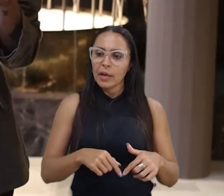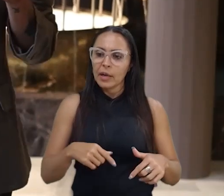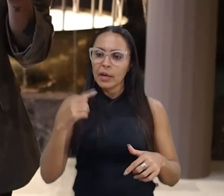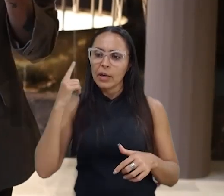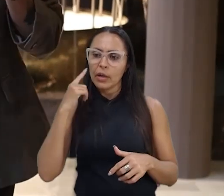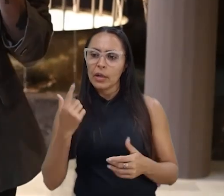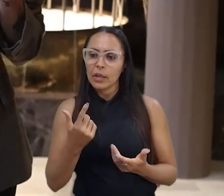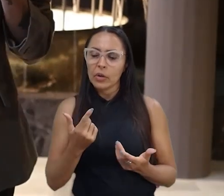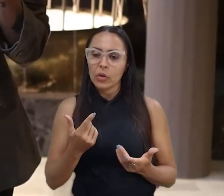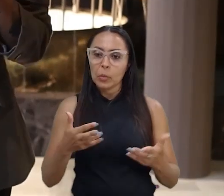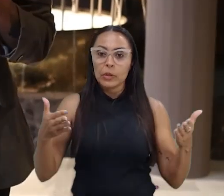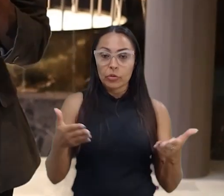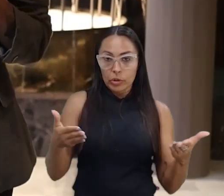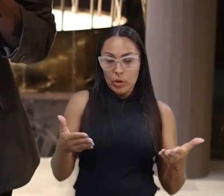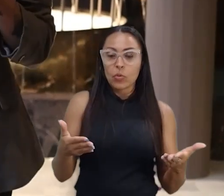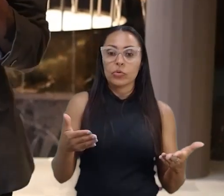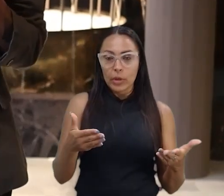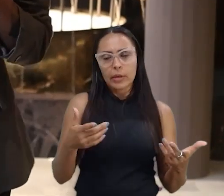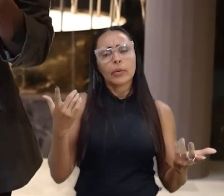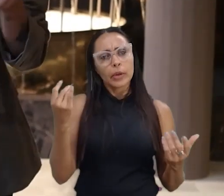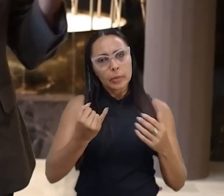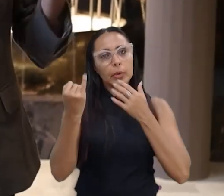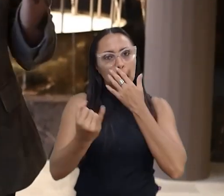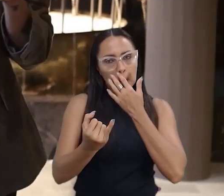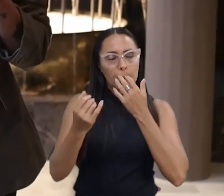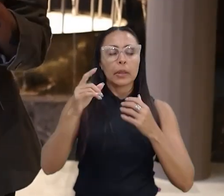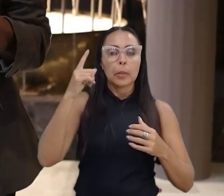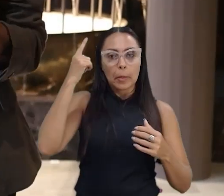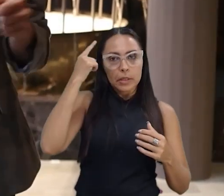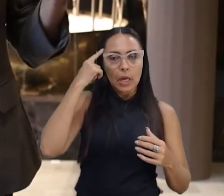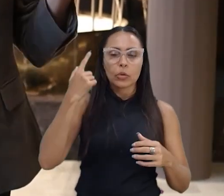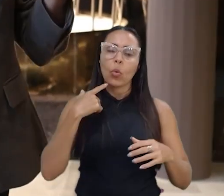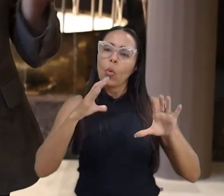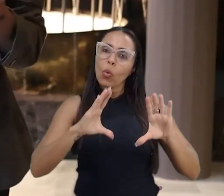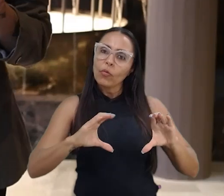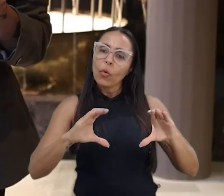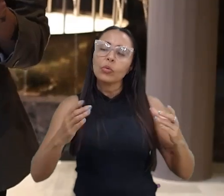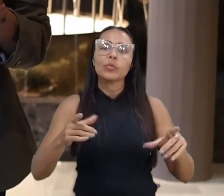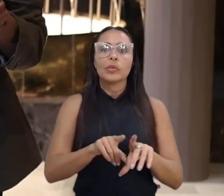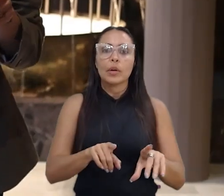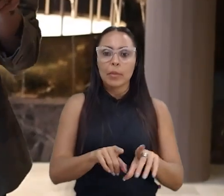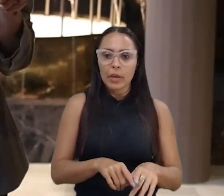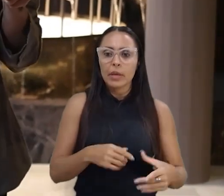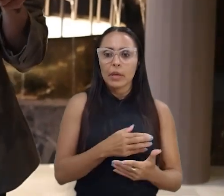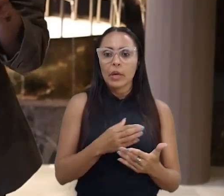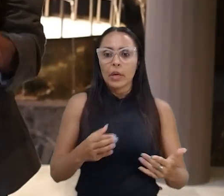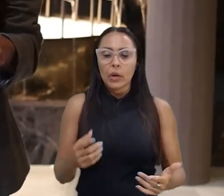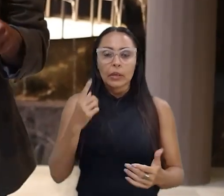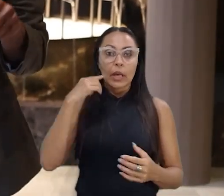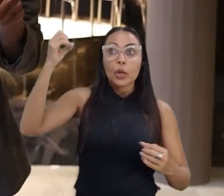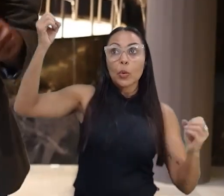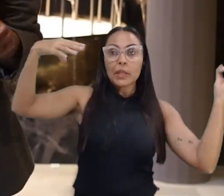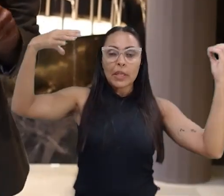um lounge, como esse que a gente está aqui hoje, é interessante a gente pensar em assentos bem confortáveis. É interessante pensar realmente na